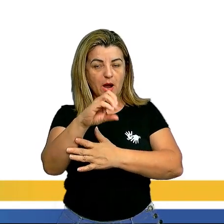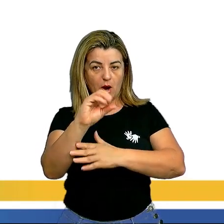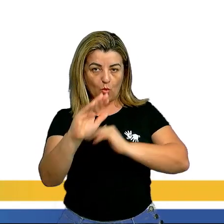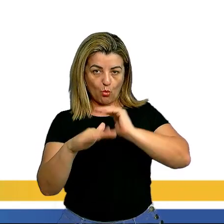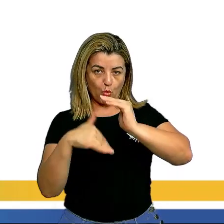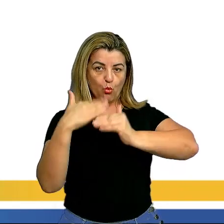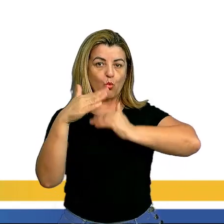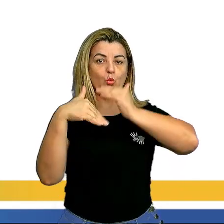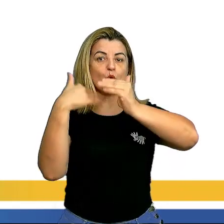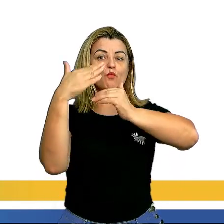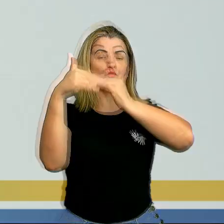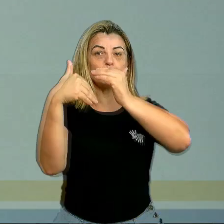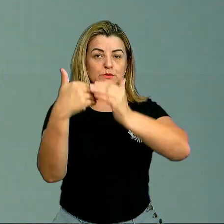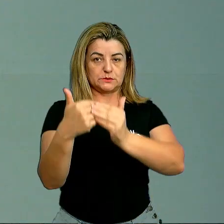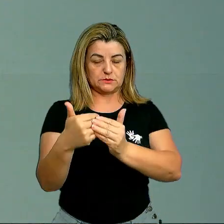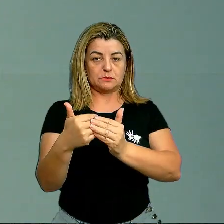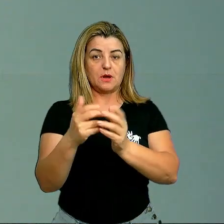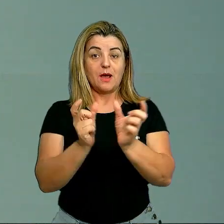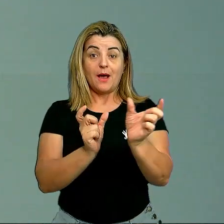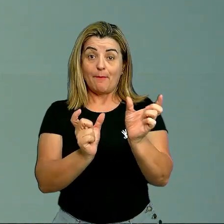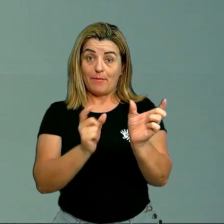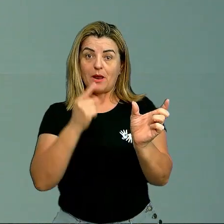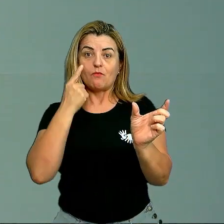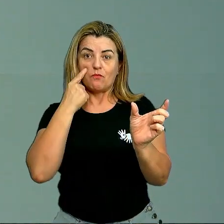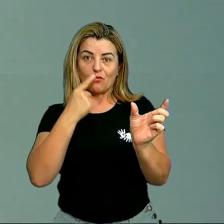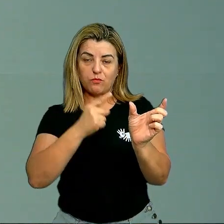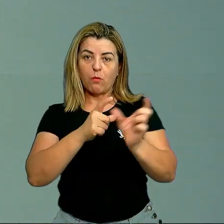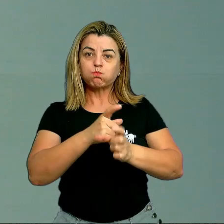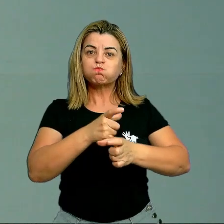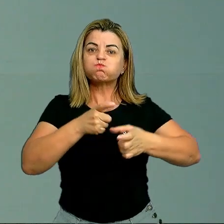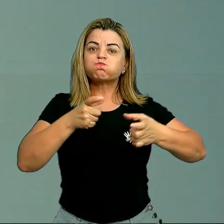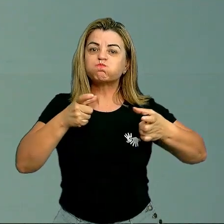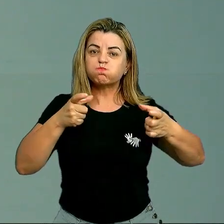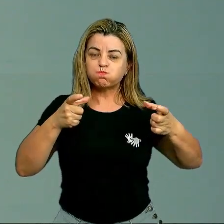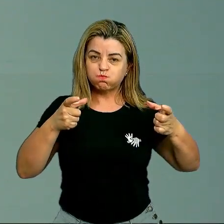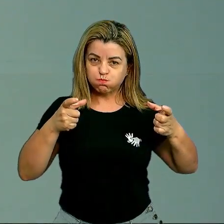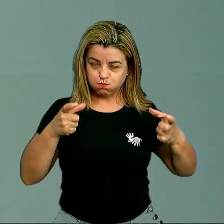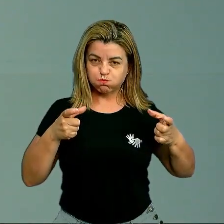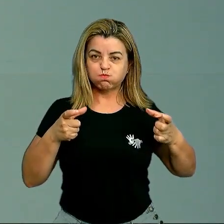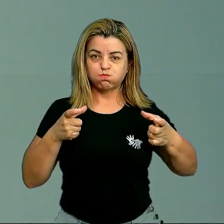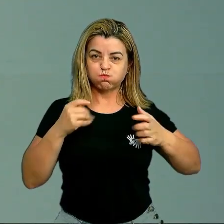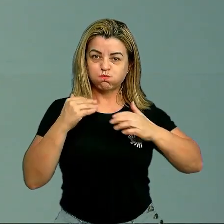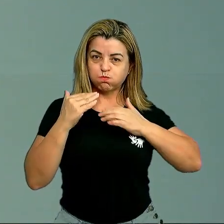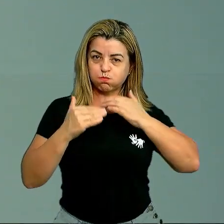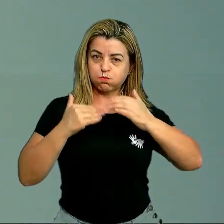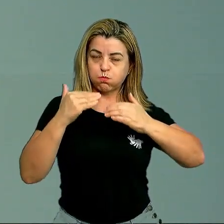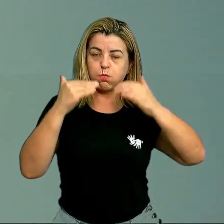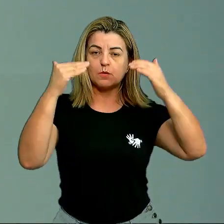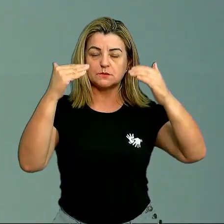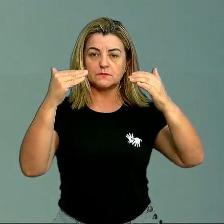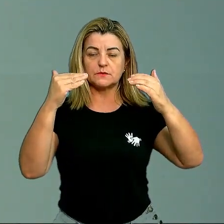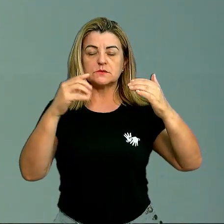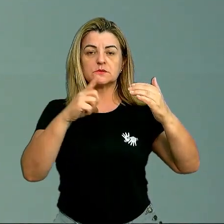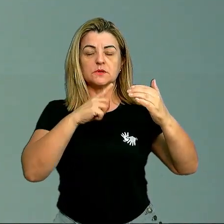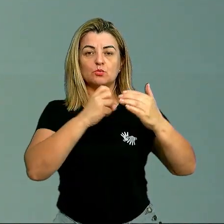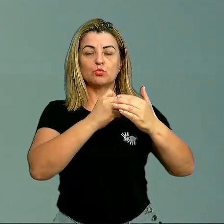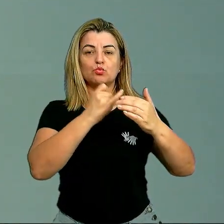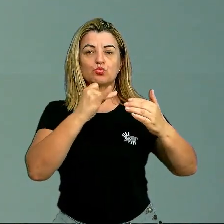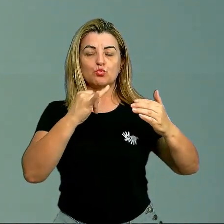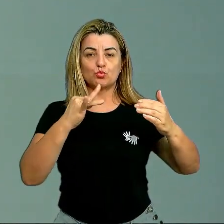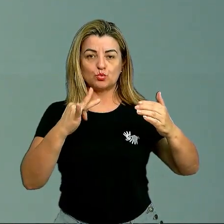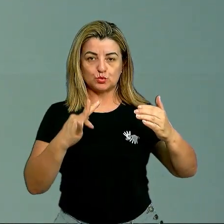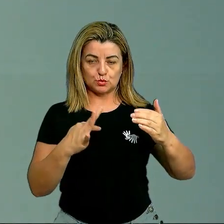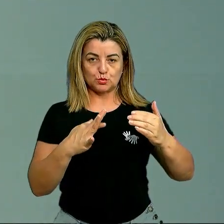que quer dizer, já a própria palavra já nos traz, grandes, acontece em grandes escalas. Aqui está muito relacionado